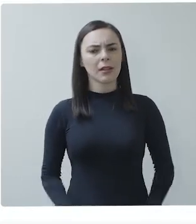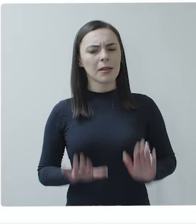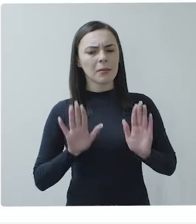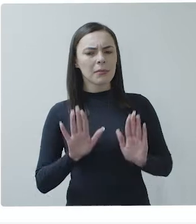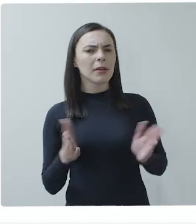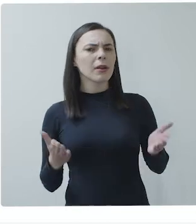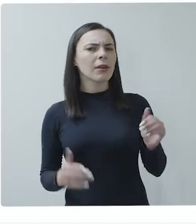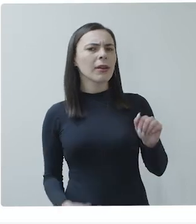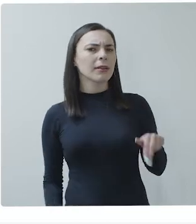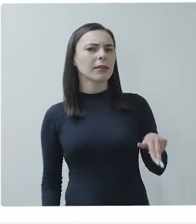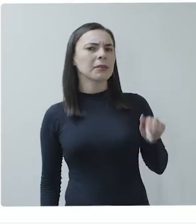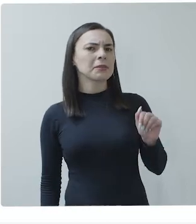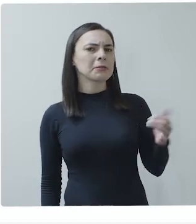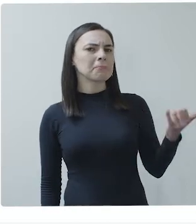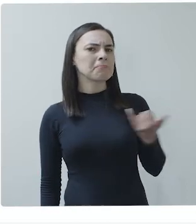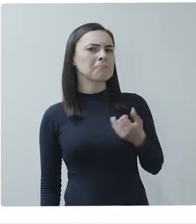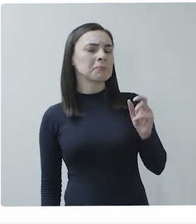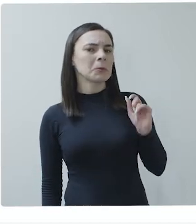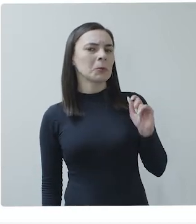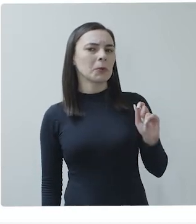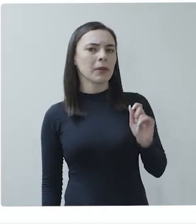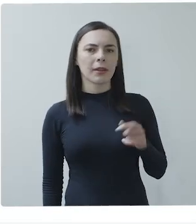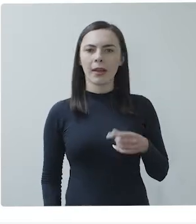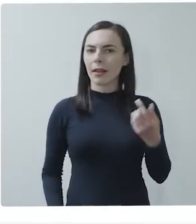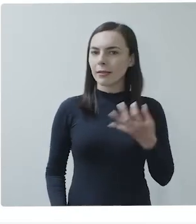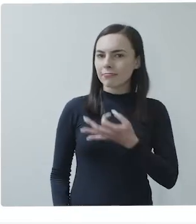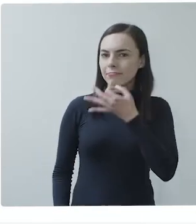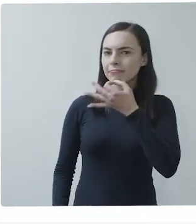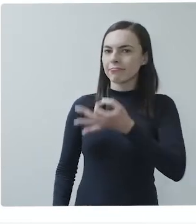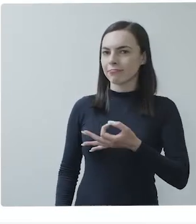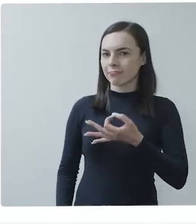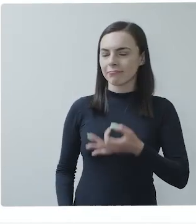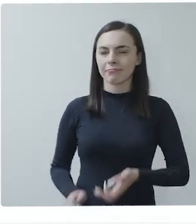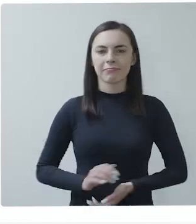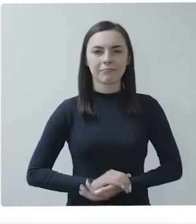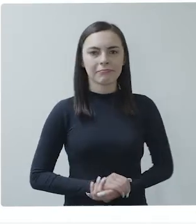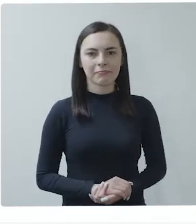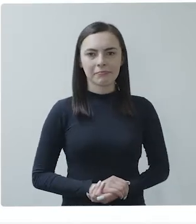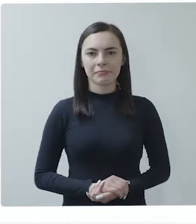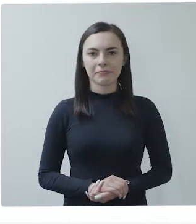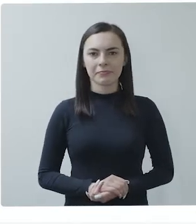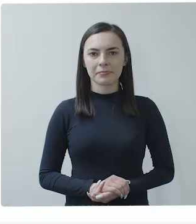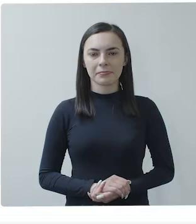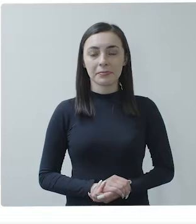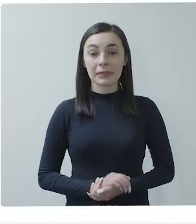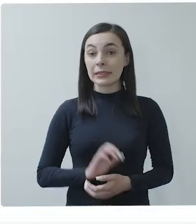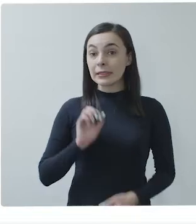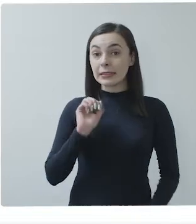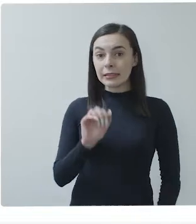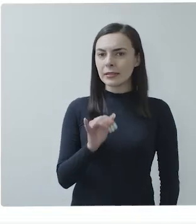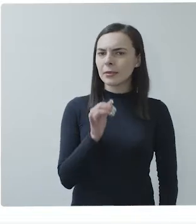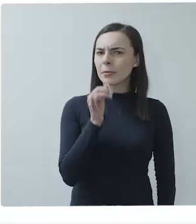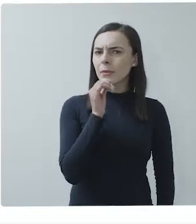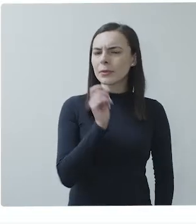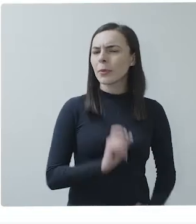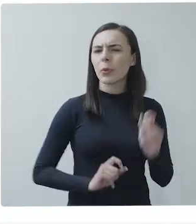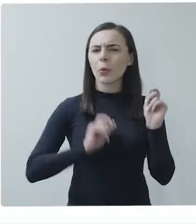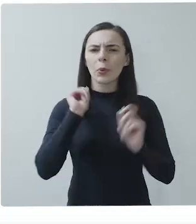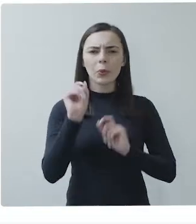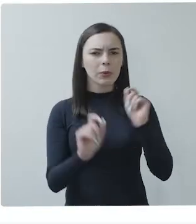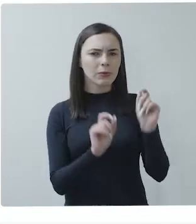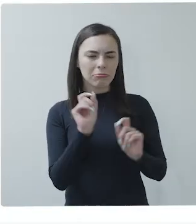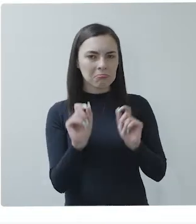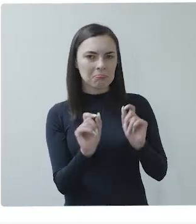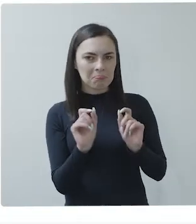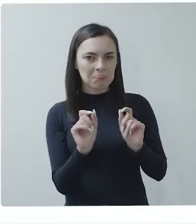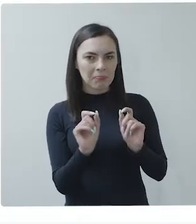A Ana está também dizendo alguma coisa, vamos ver. Ela está com uma outra sugestão, ó. O que acham de fazermos um o que é o